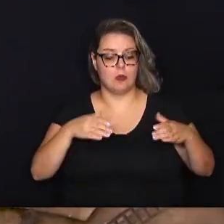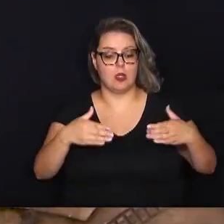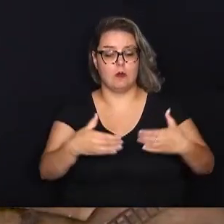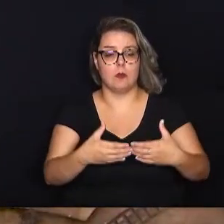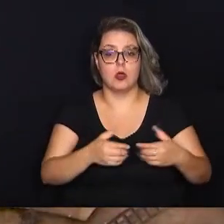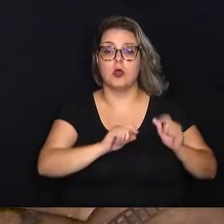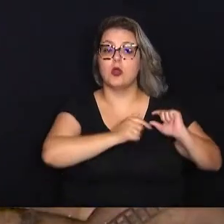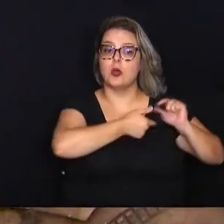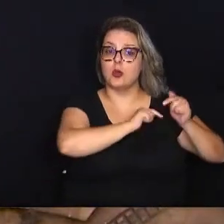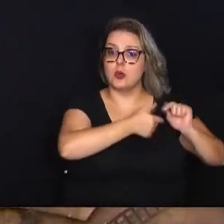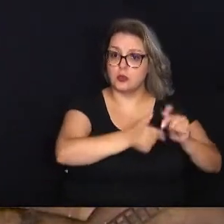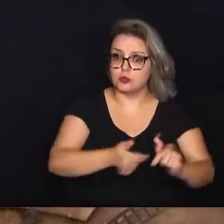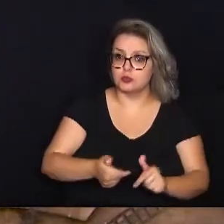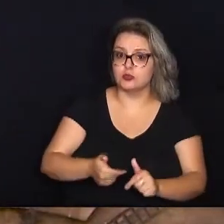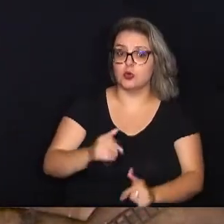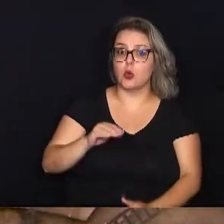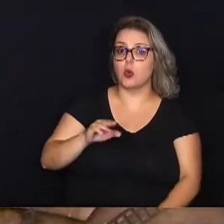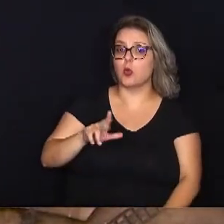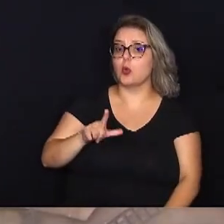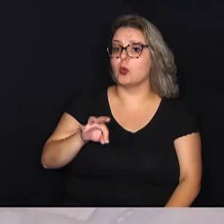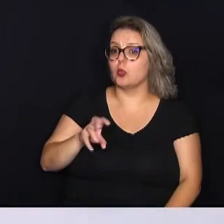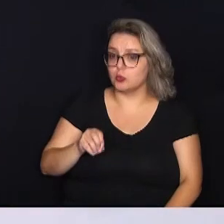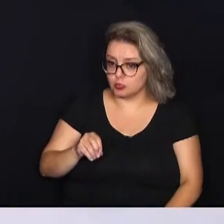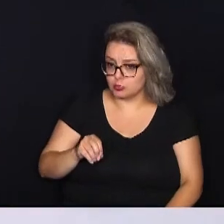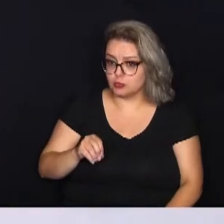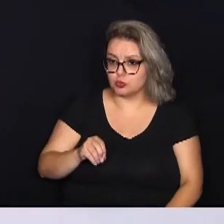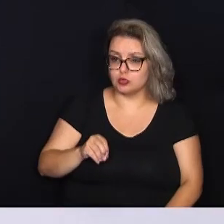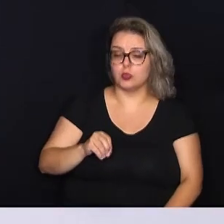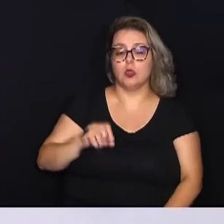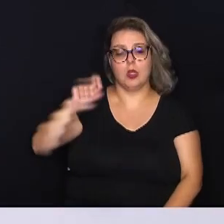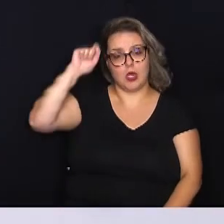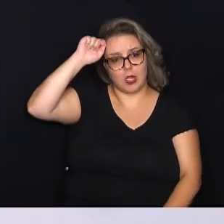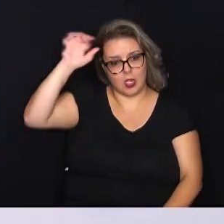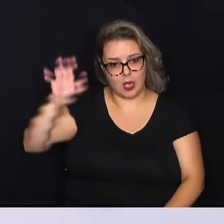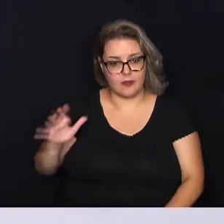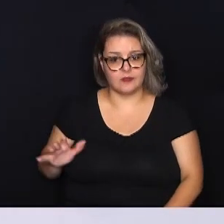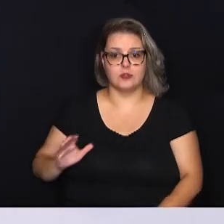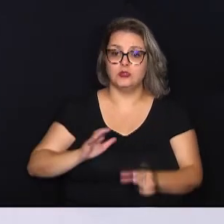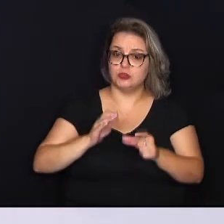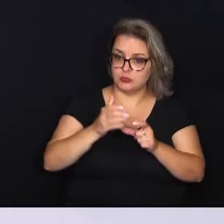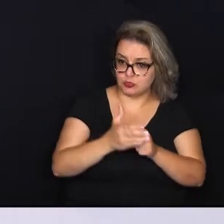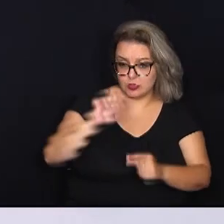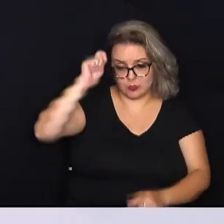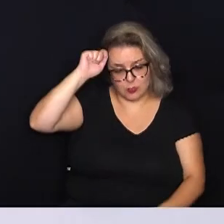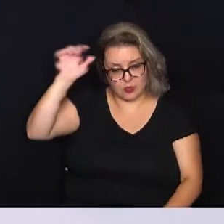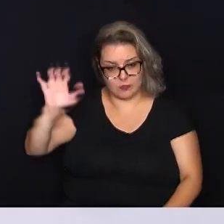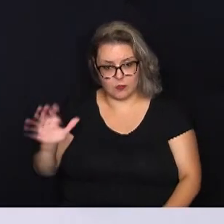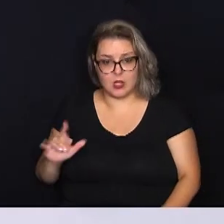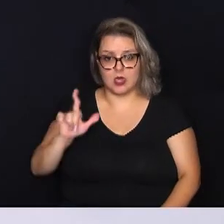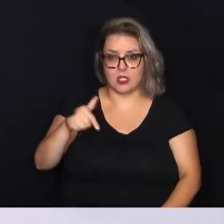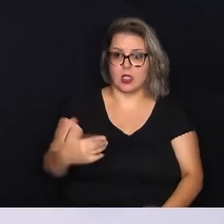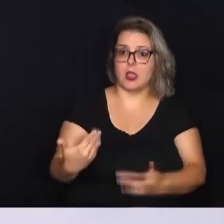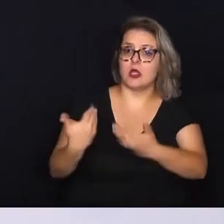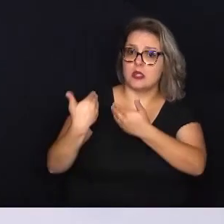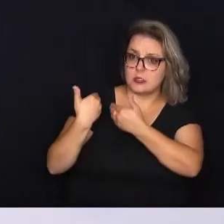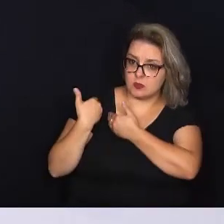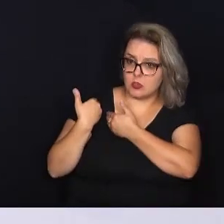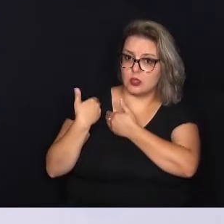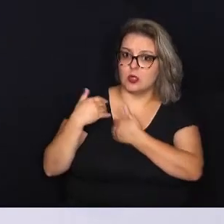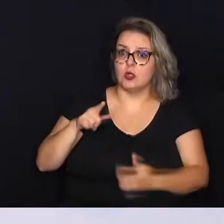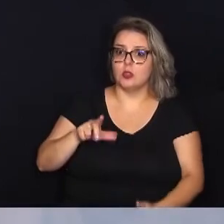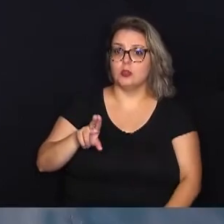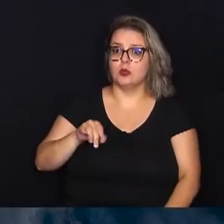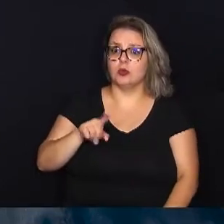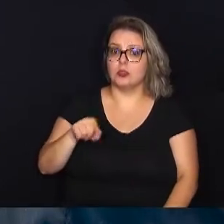a comunidade da tradição do culto afro e Leissim Ogum Lacaê Oximolé, que tem como